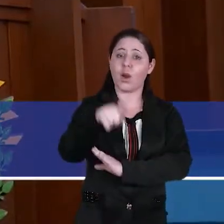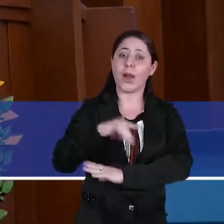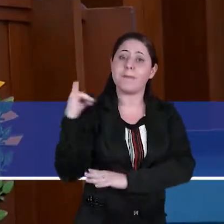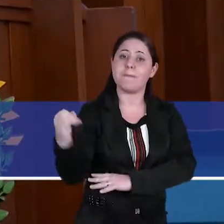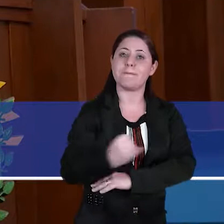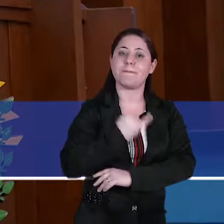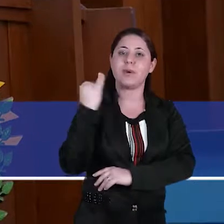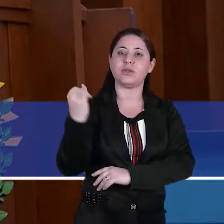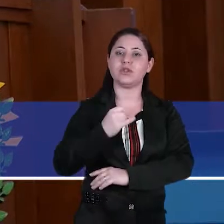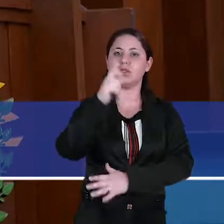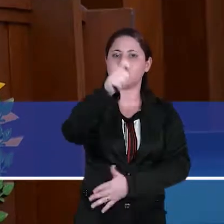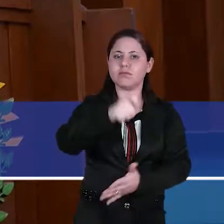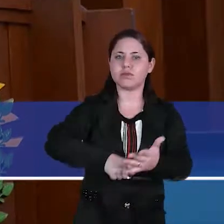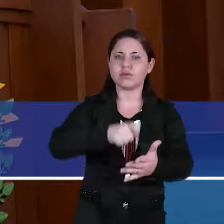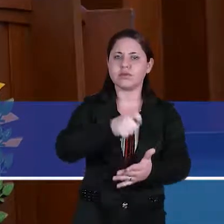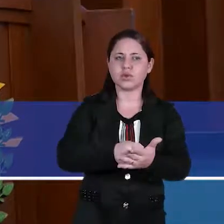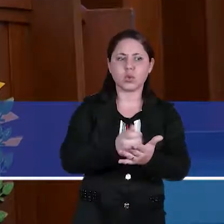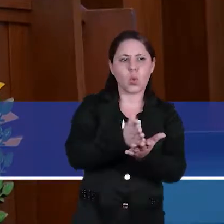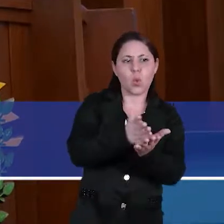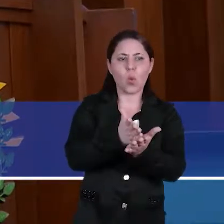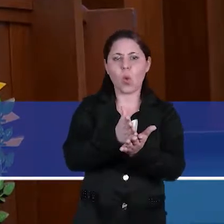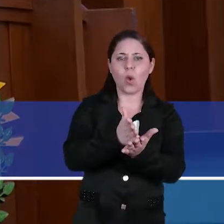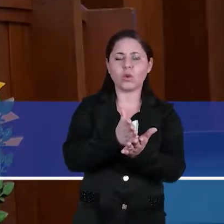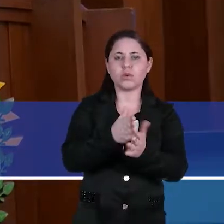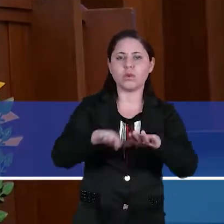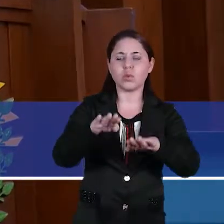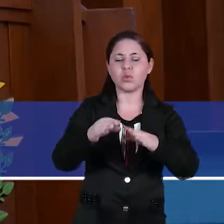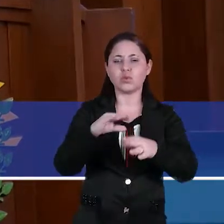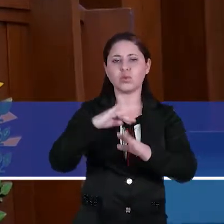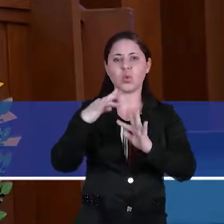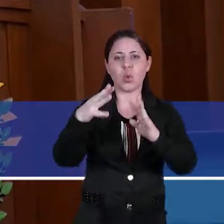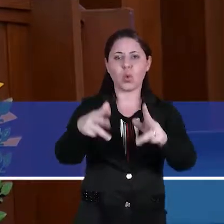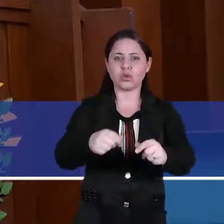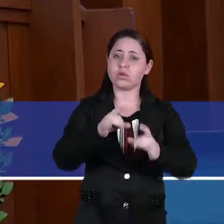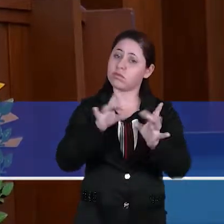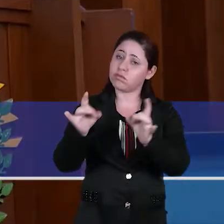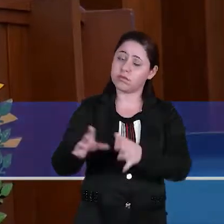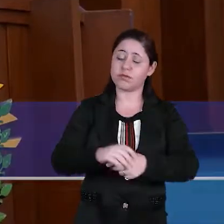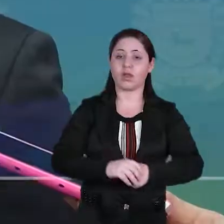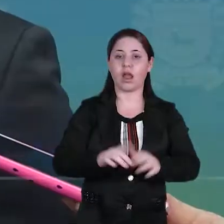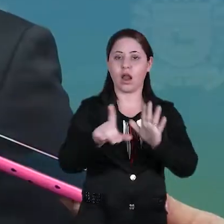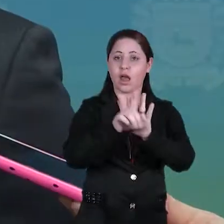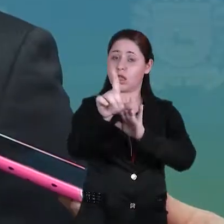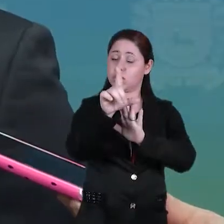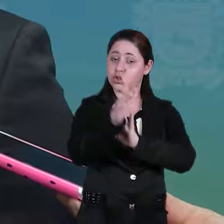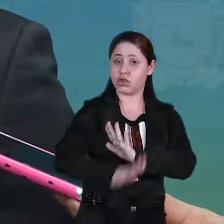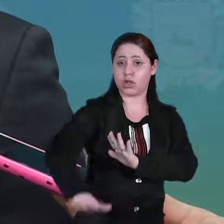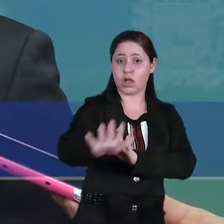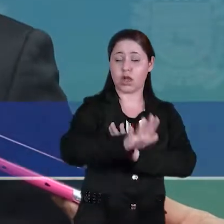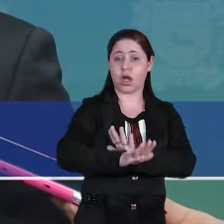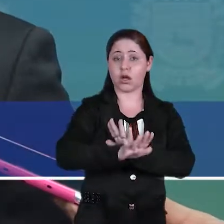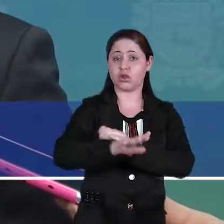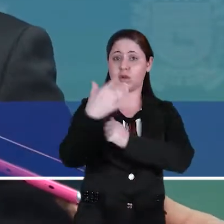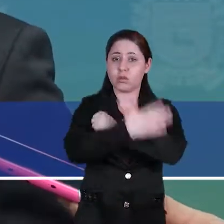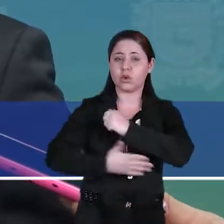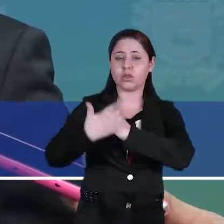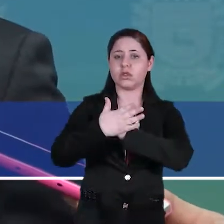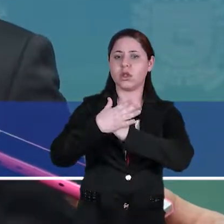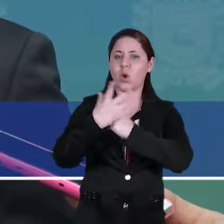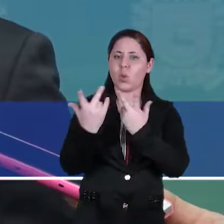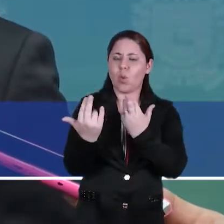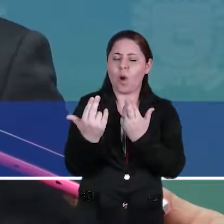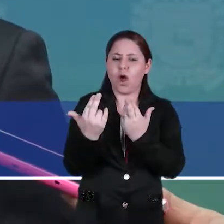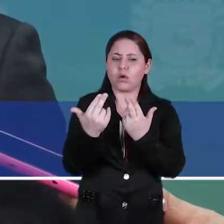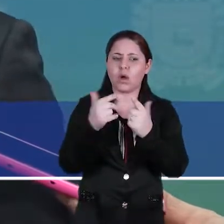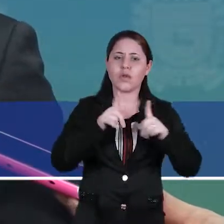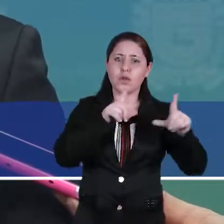legislação federal é importante para estabelecer um parâmetro comum a todo o setor produtivo. A Lei Geral de Proteção de Dados ela é um